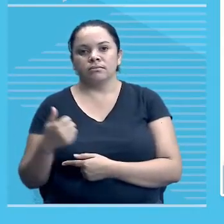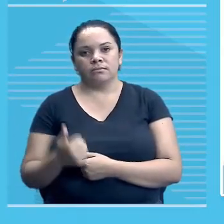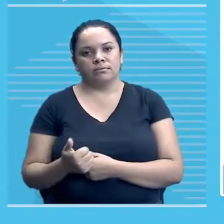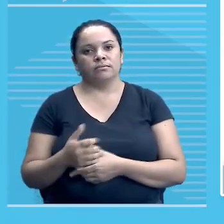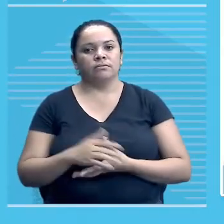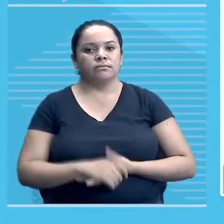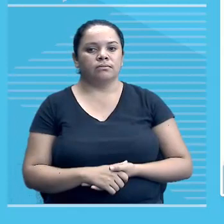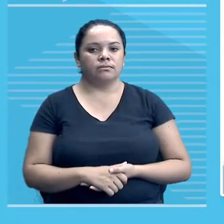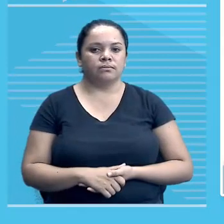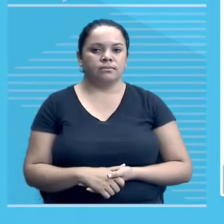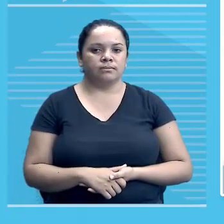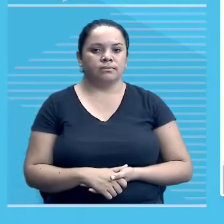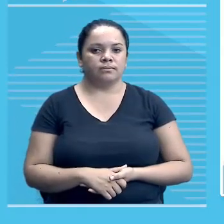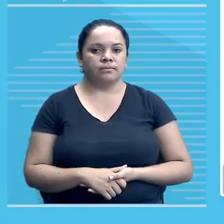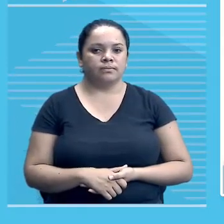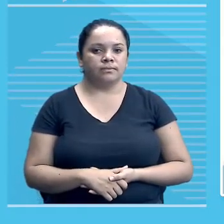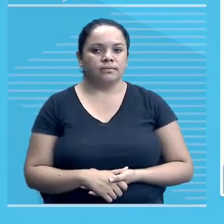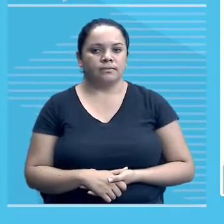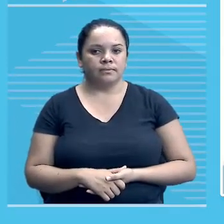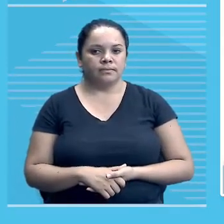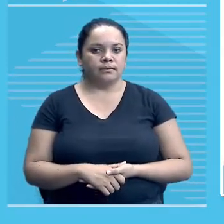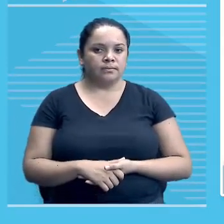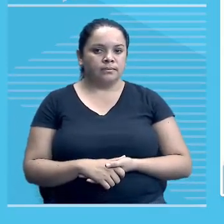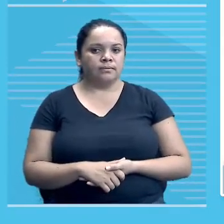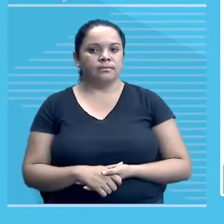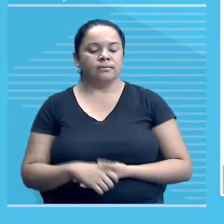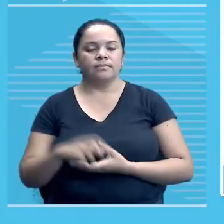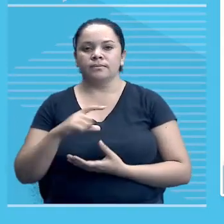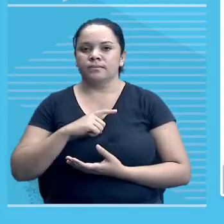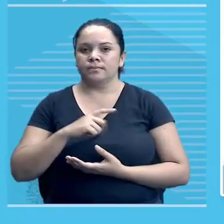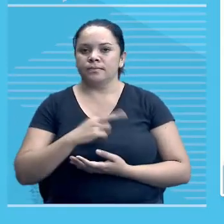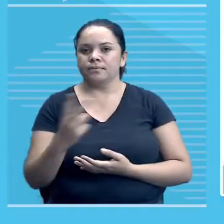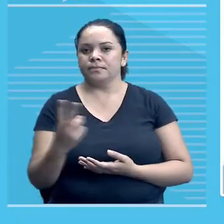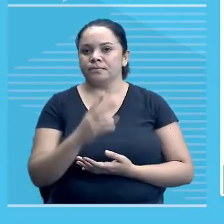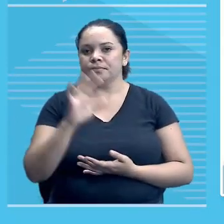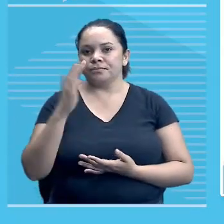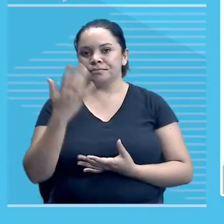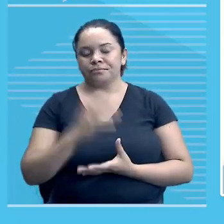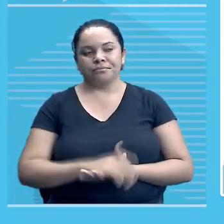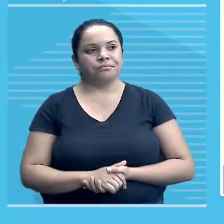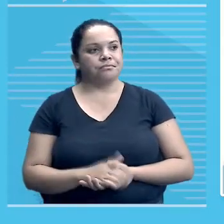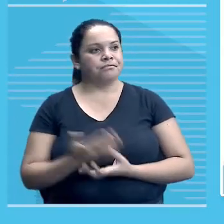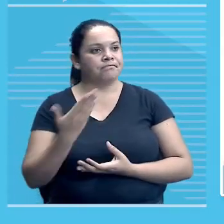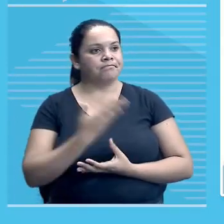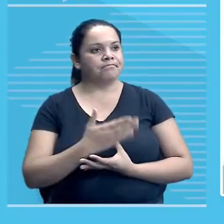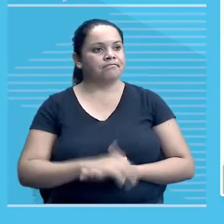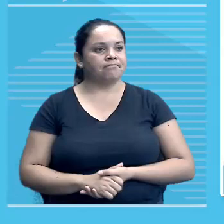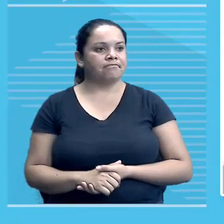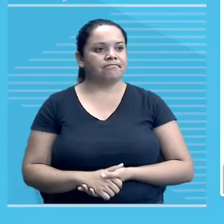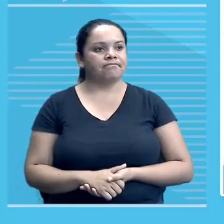menos 1. Então, nós temos as nossas duas soluções aqui, né?